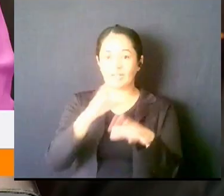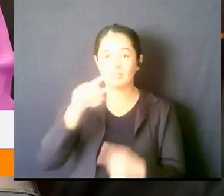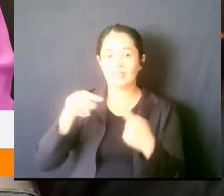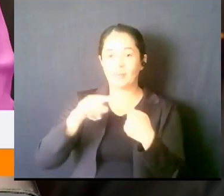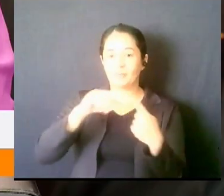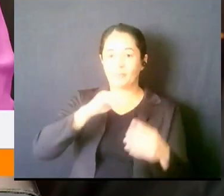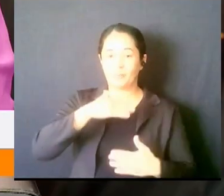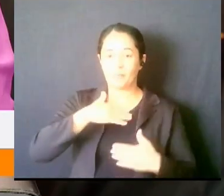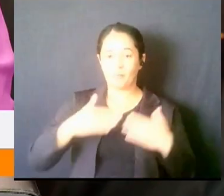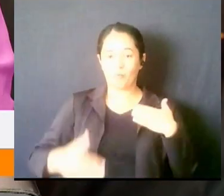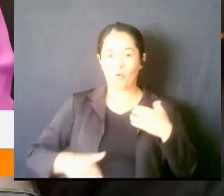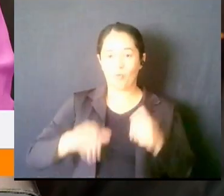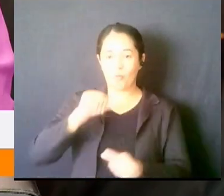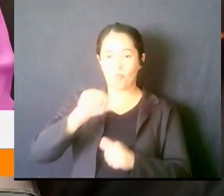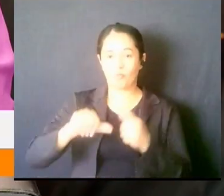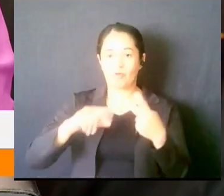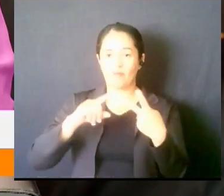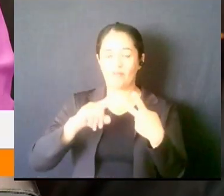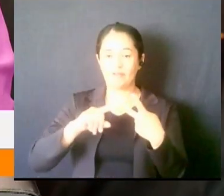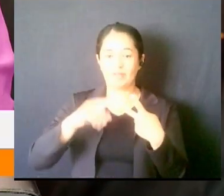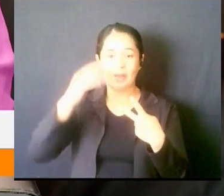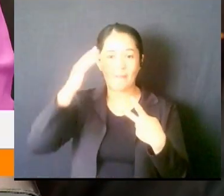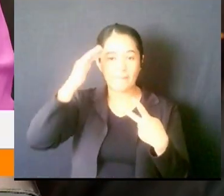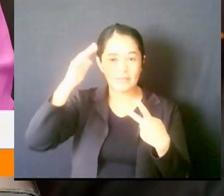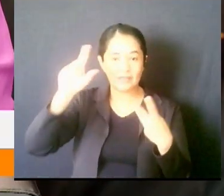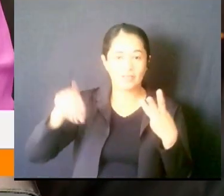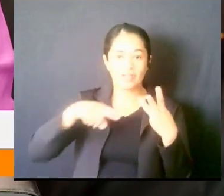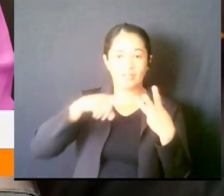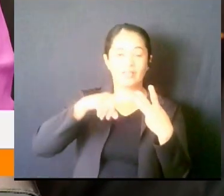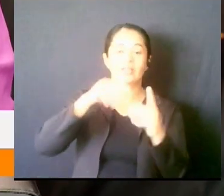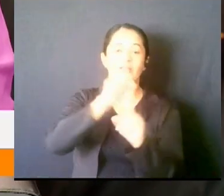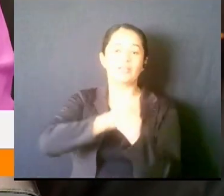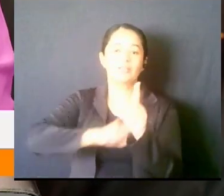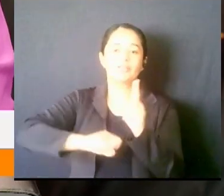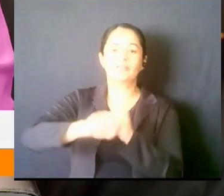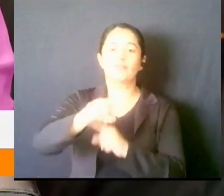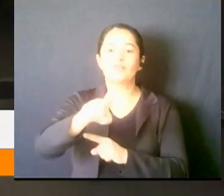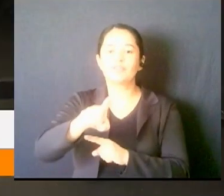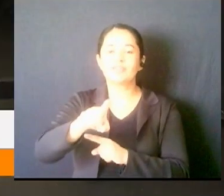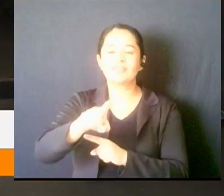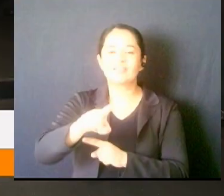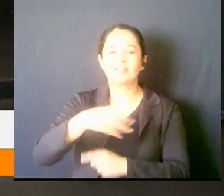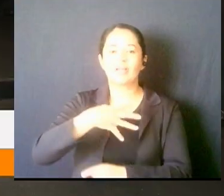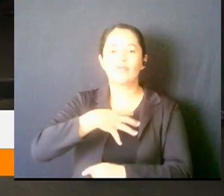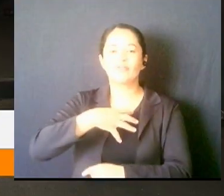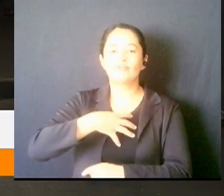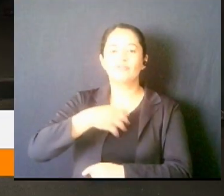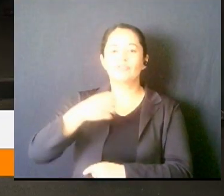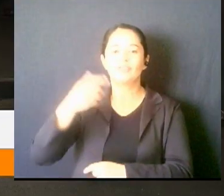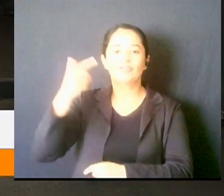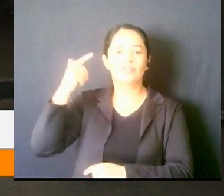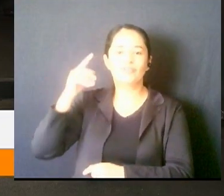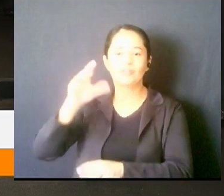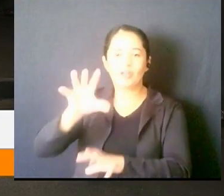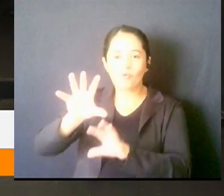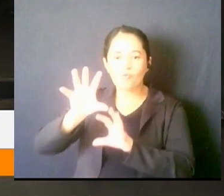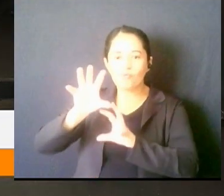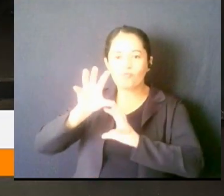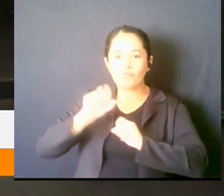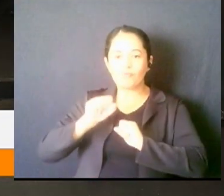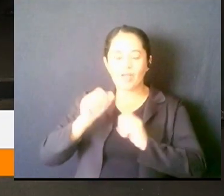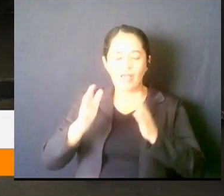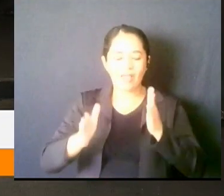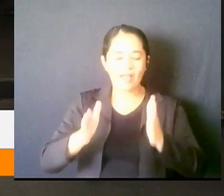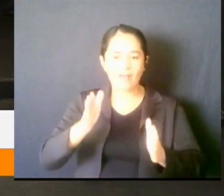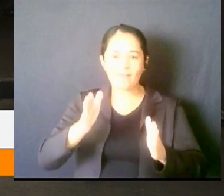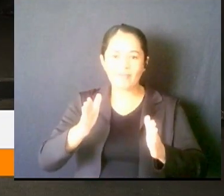mudando várias coisas. Você está criando uma personalidade, tudo, você está se inserindo... É a fase de transição mesmo da